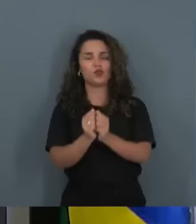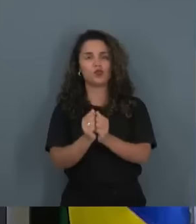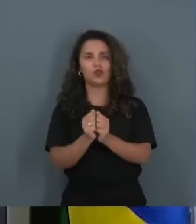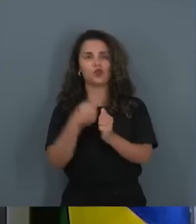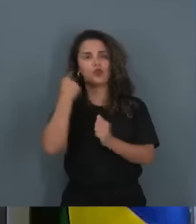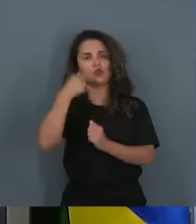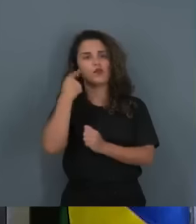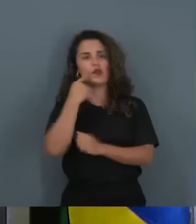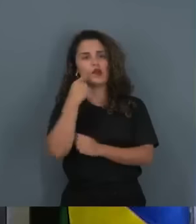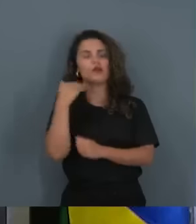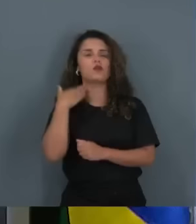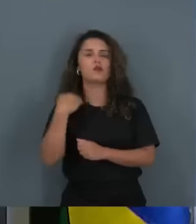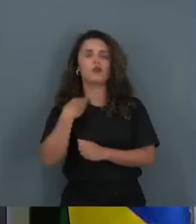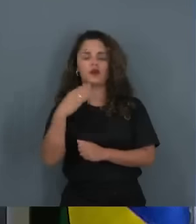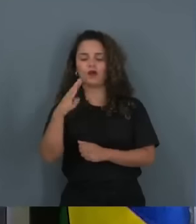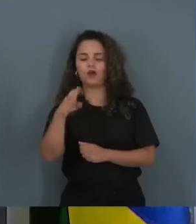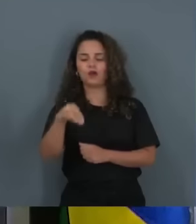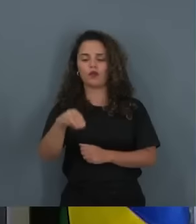Banco Master,